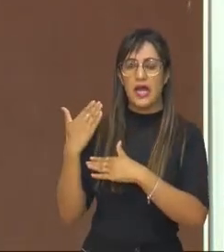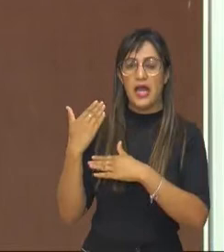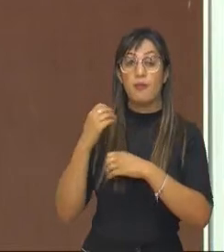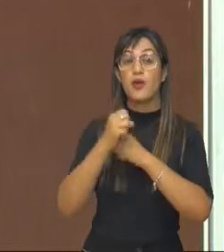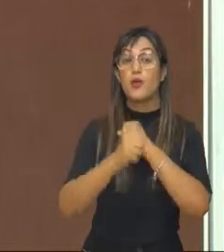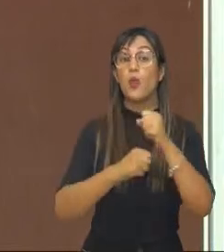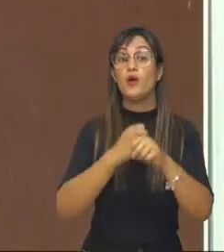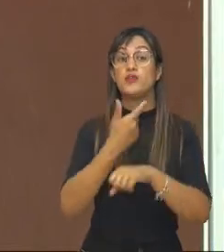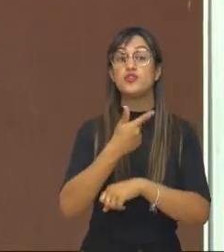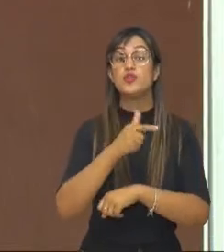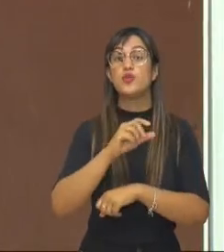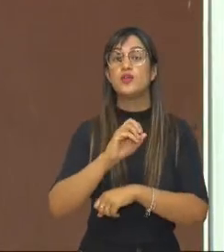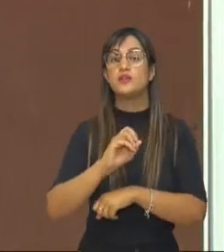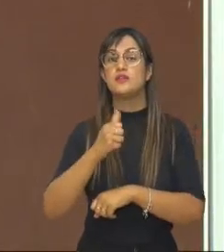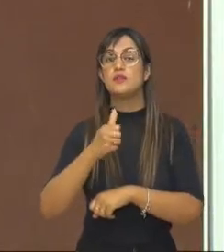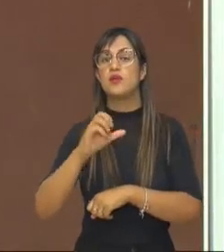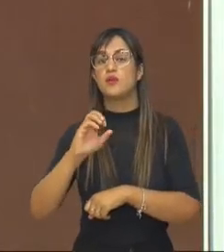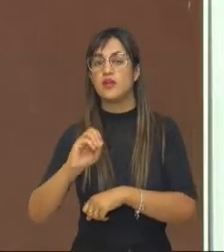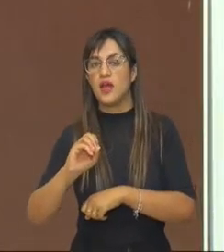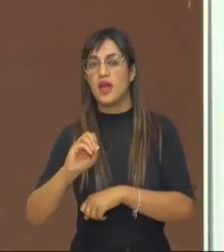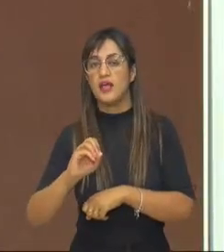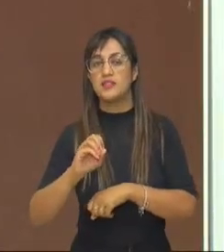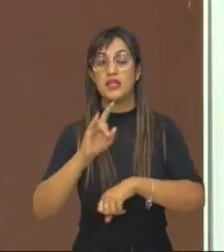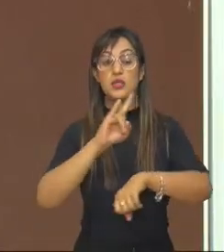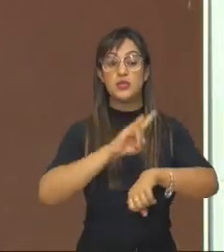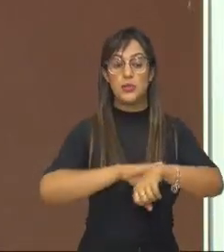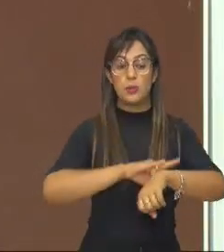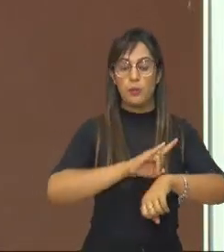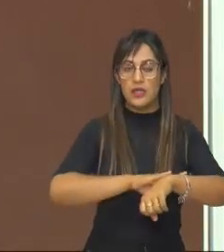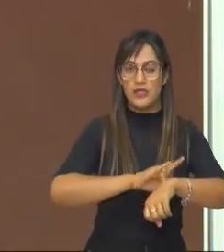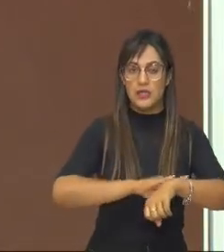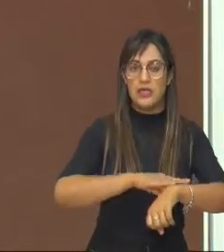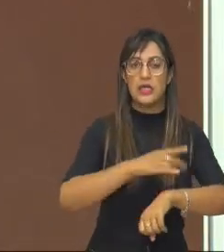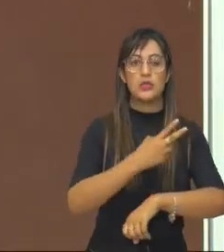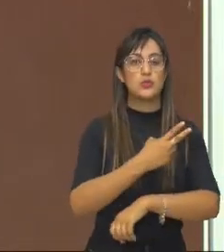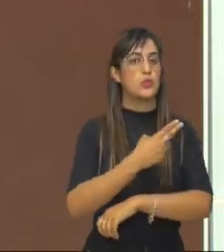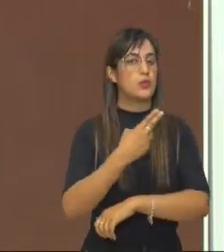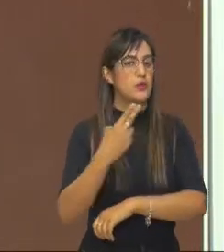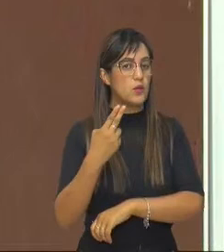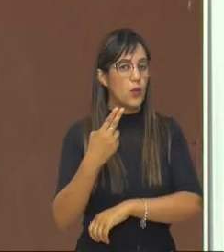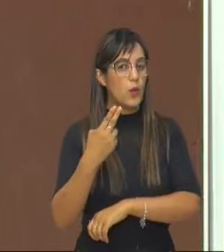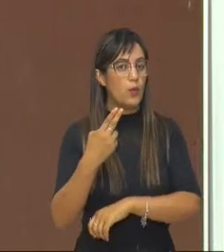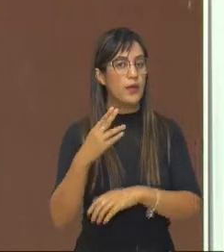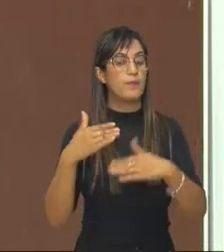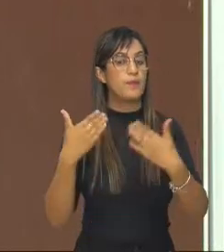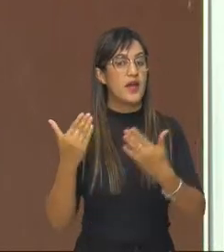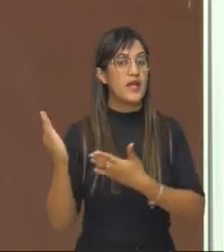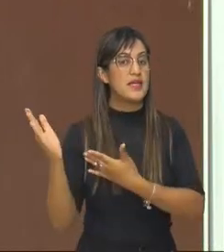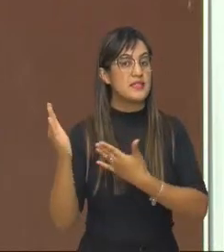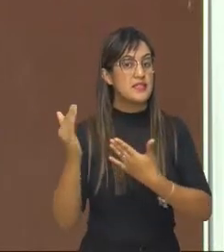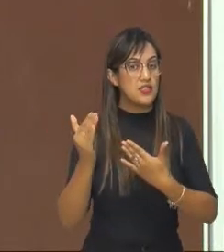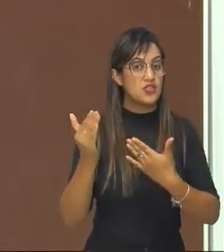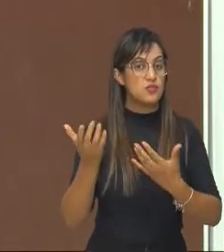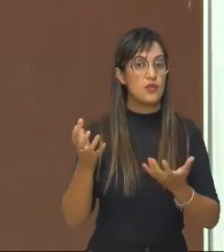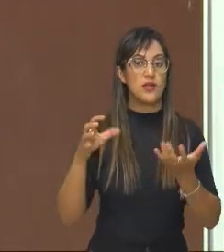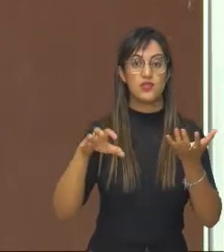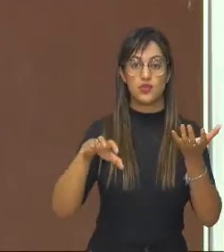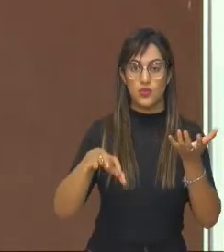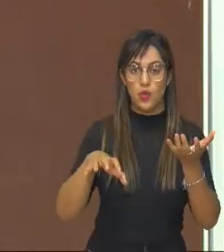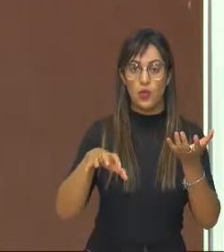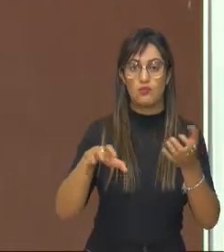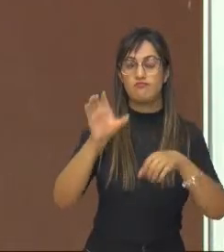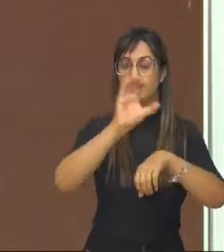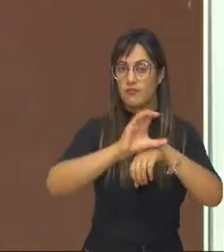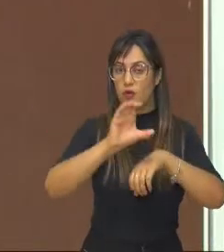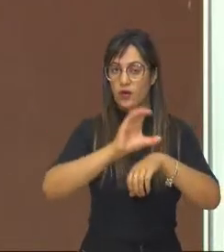2010, sobre banheiro e sobre nome. As porradas não pararam aí, mas, recentemente, também no Congresso Nacional de Psicologia, que nós